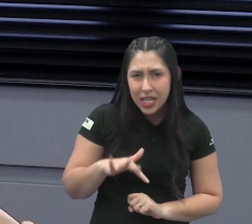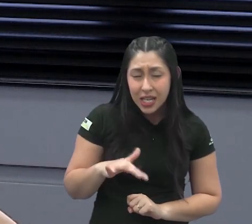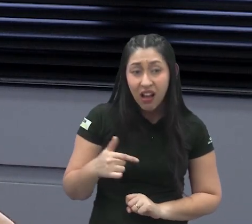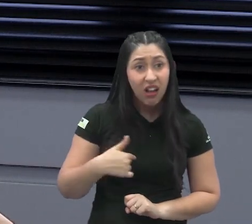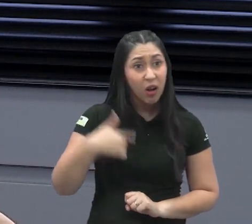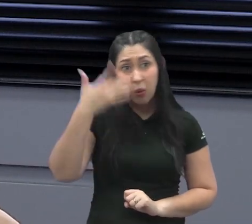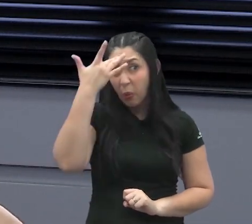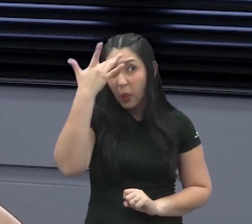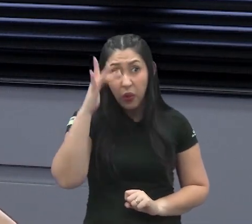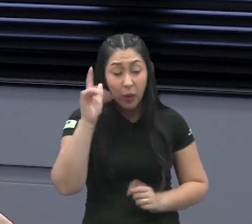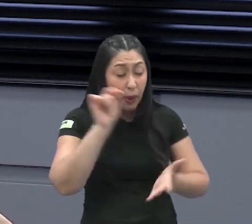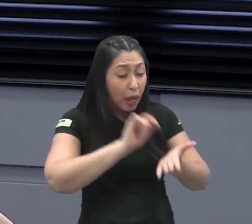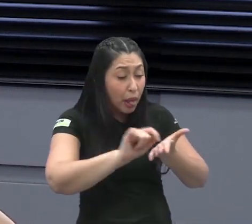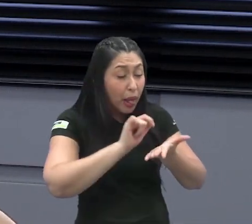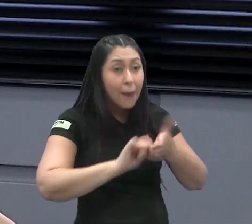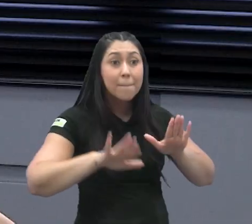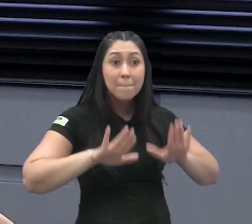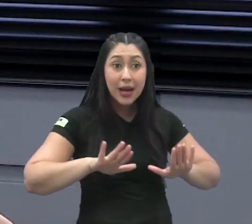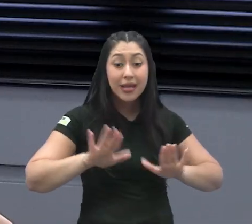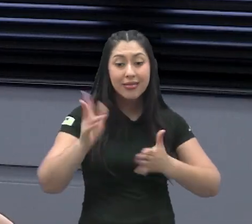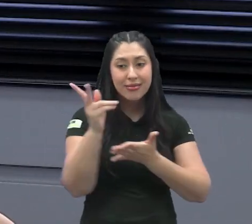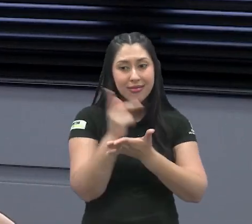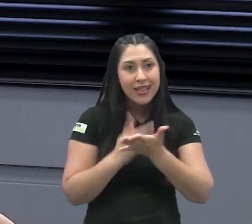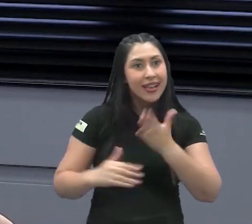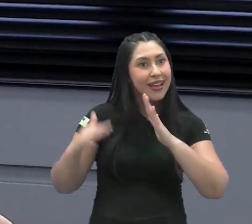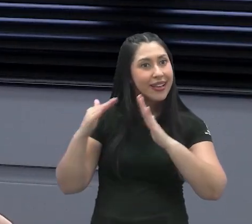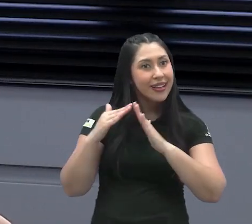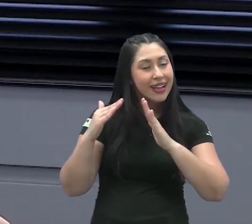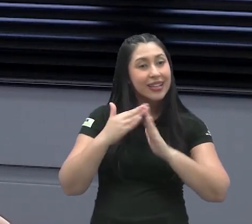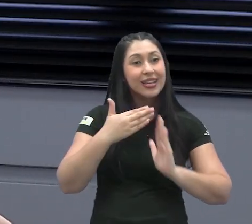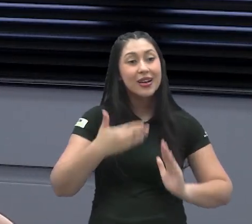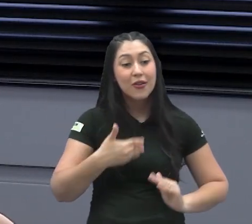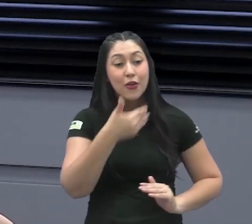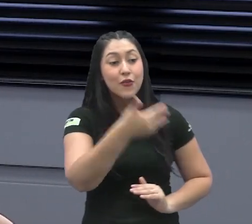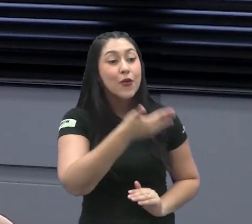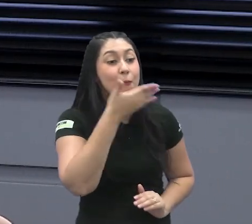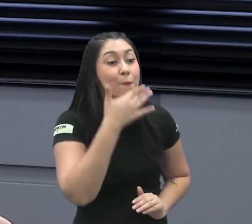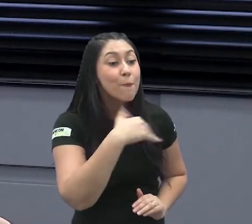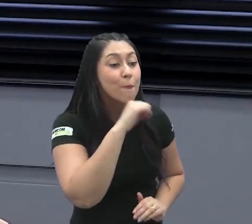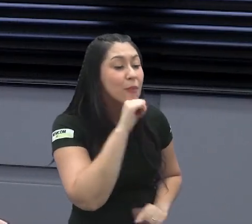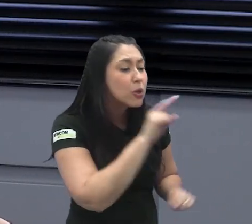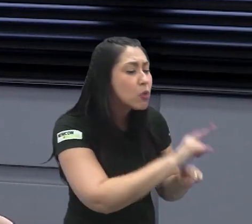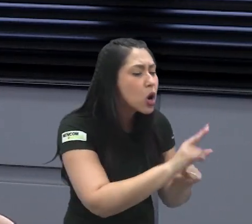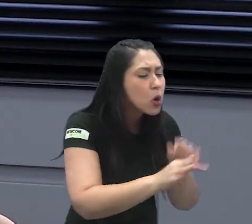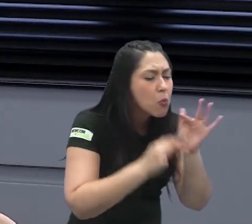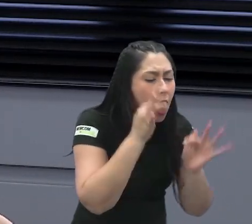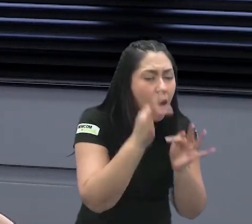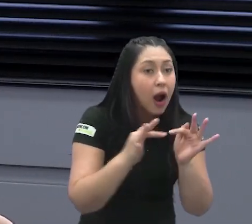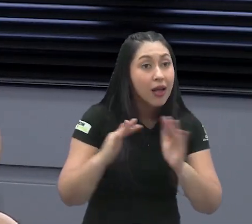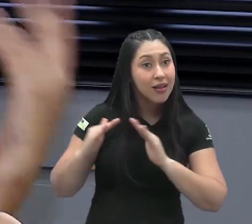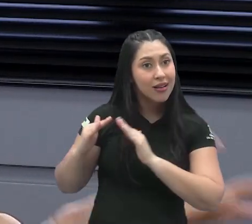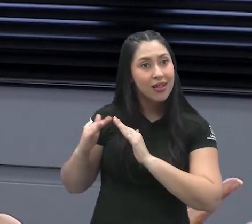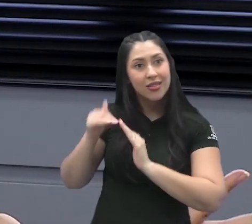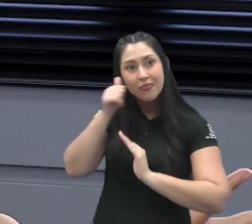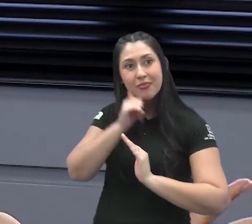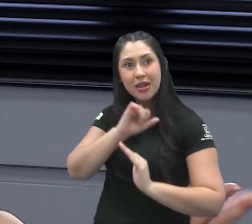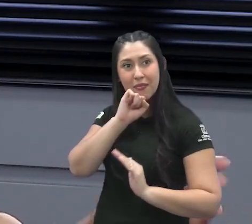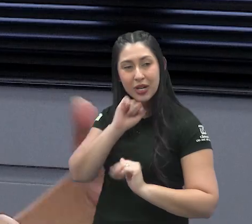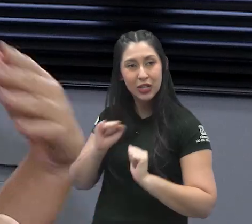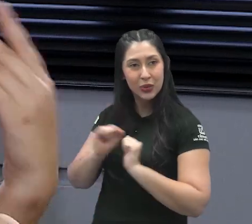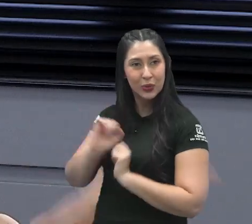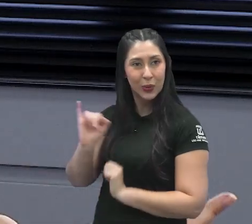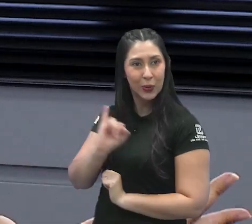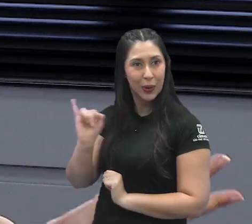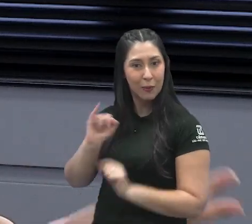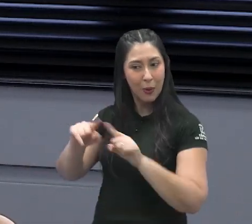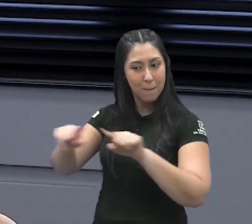eu era criança, não tinha noção ainda das coisas, eu desenhei uma casa, o meu pai do lado de fora, cuidando do jardim, a minha mãe dentro de